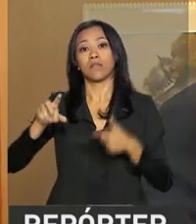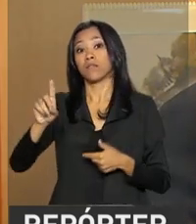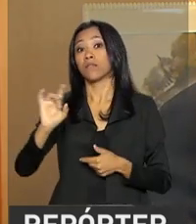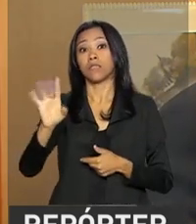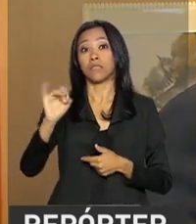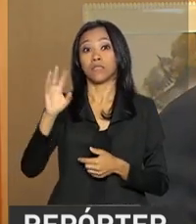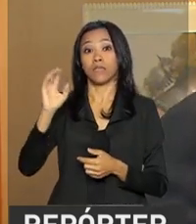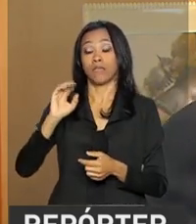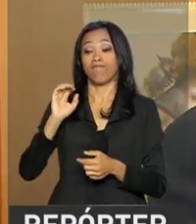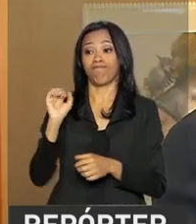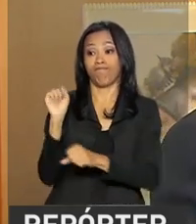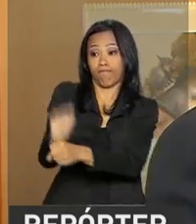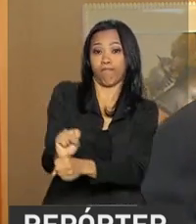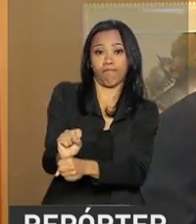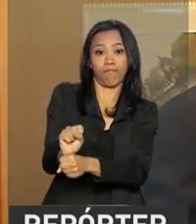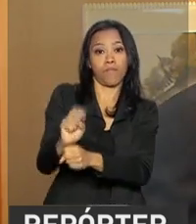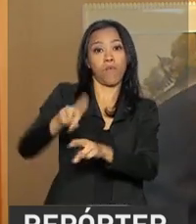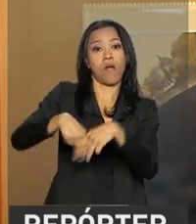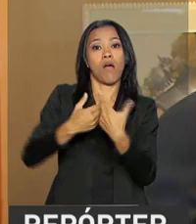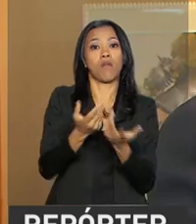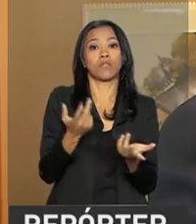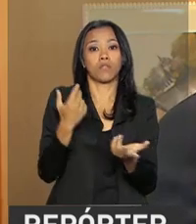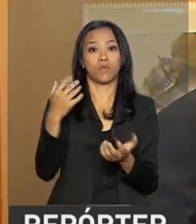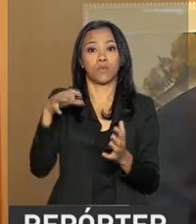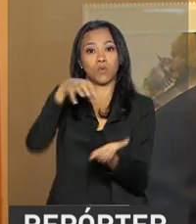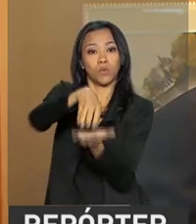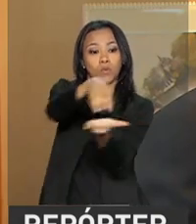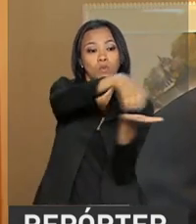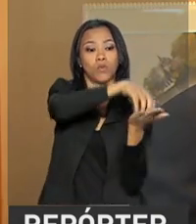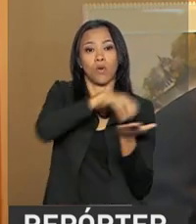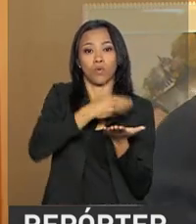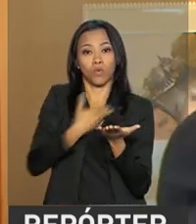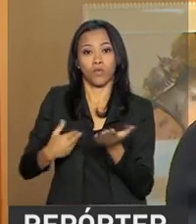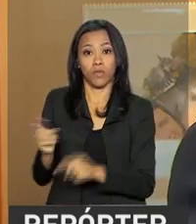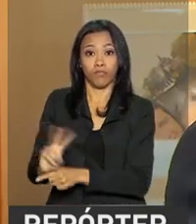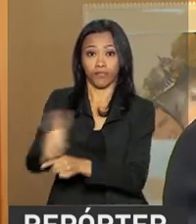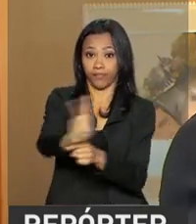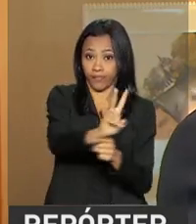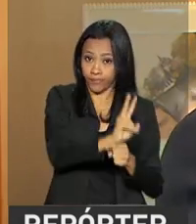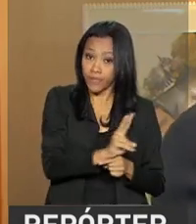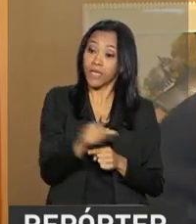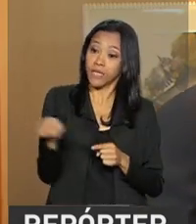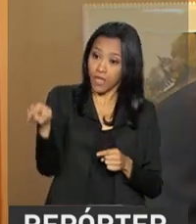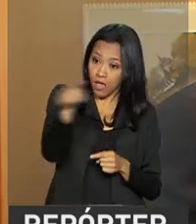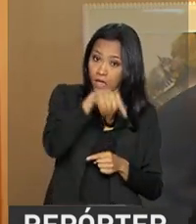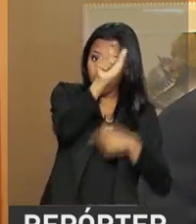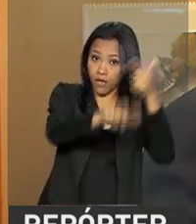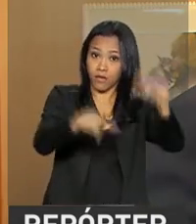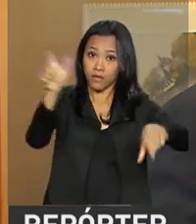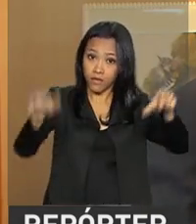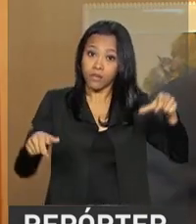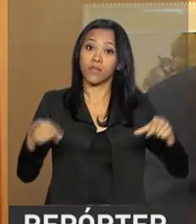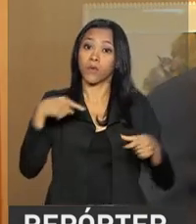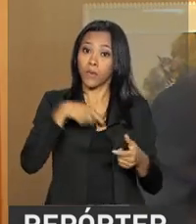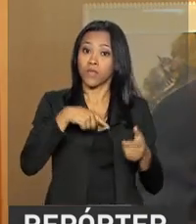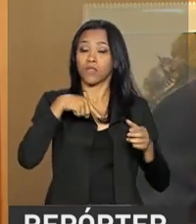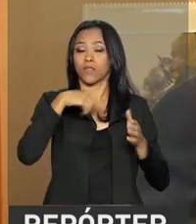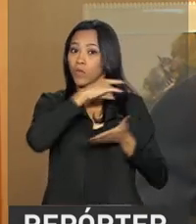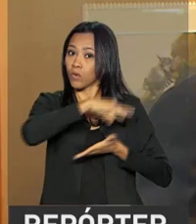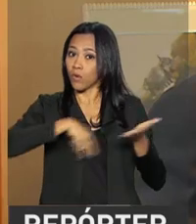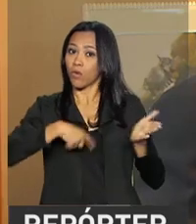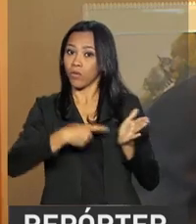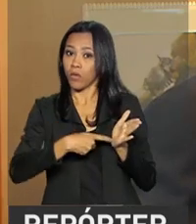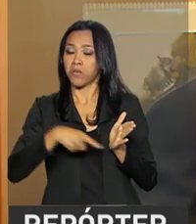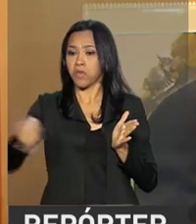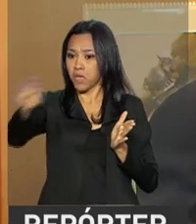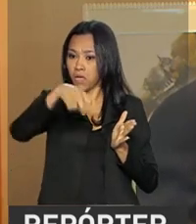órgãos de fiscalização em bares ainda à justiça que a preocupação do governo esse trabalhador também com essa portaria vai poder